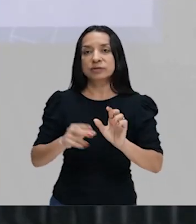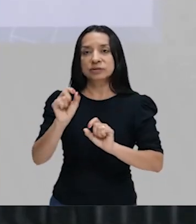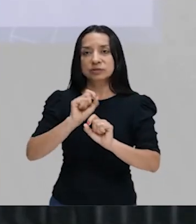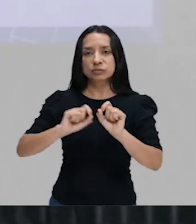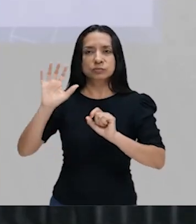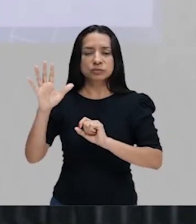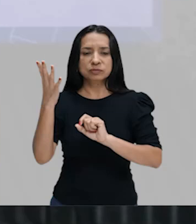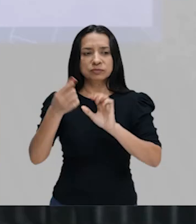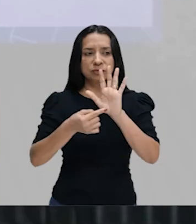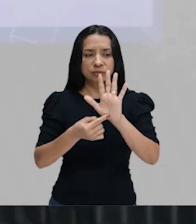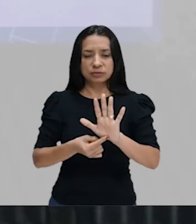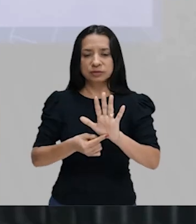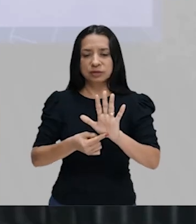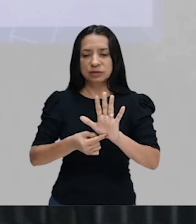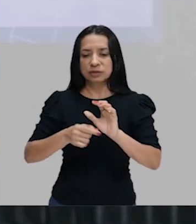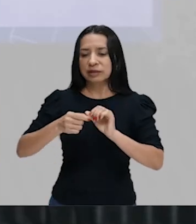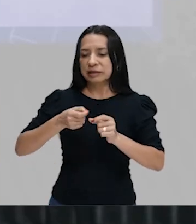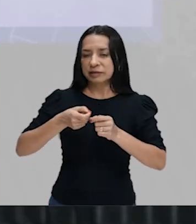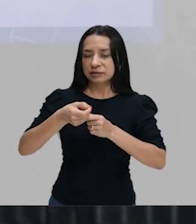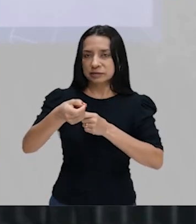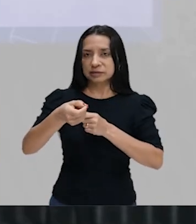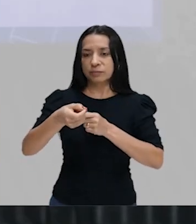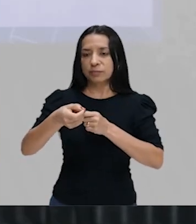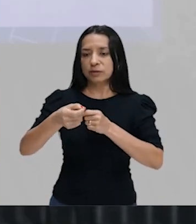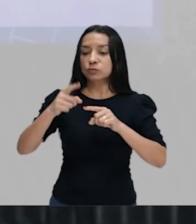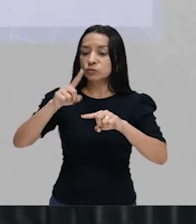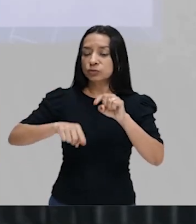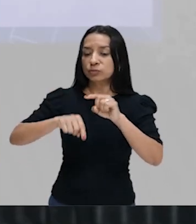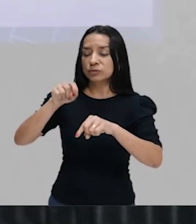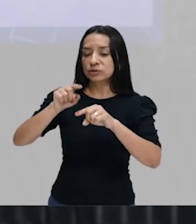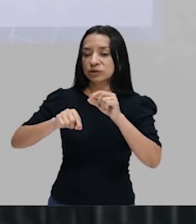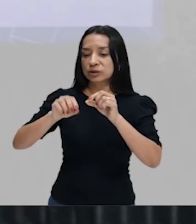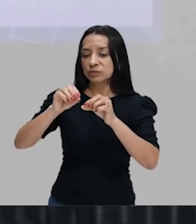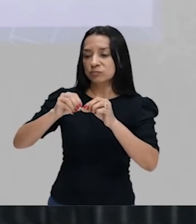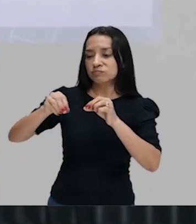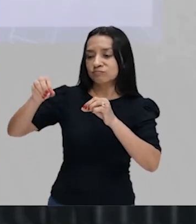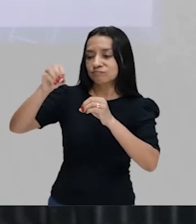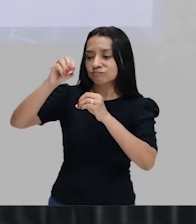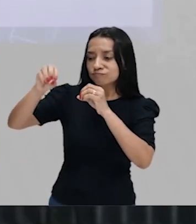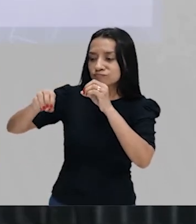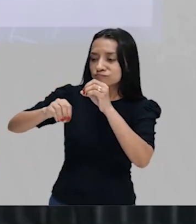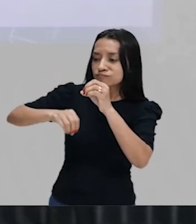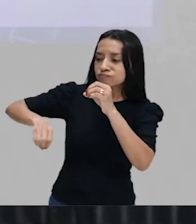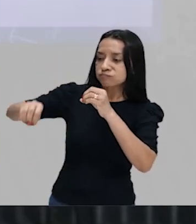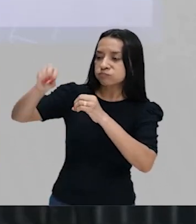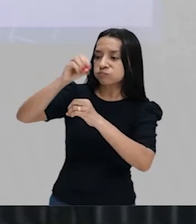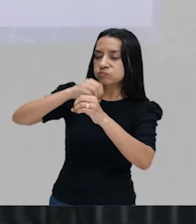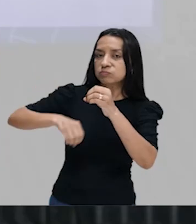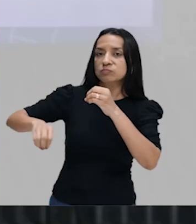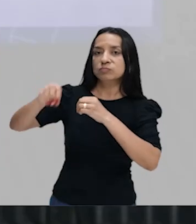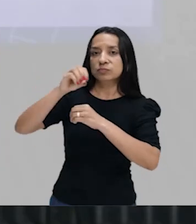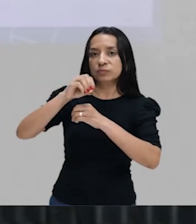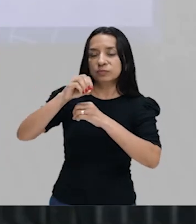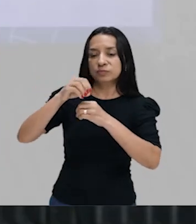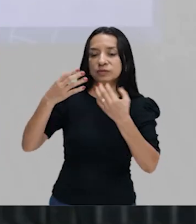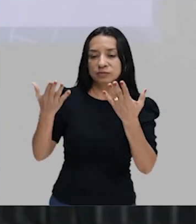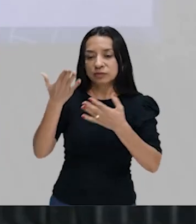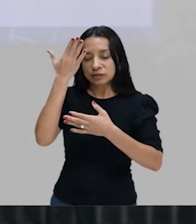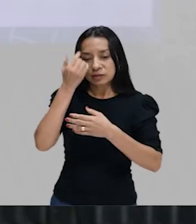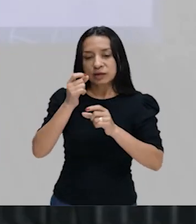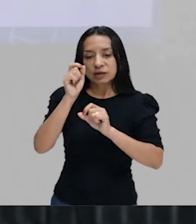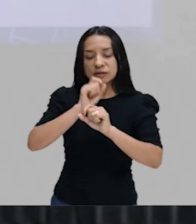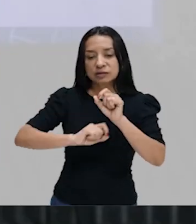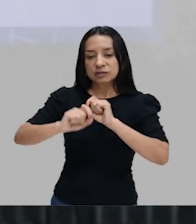foi posta, né, desse lançamento de um corpo, de maneira que ele escape da órbita da Terra, nesse caso aqui, eu sei, né,